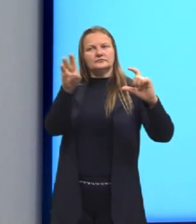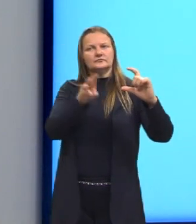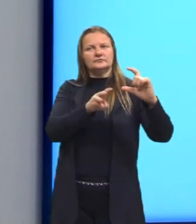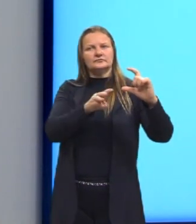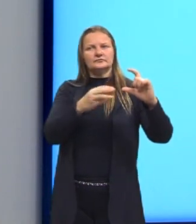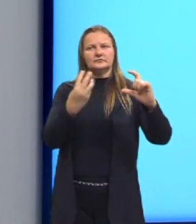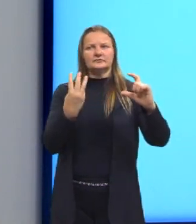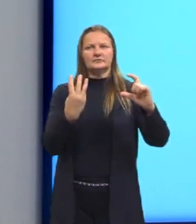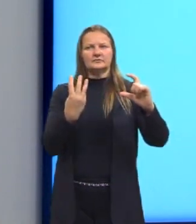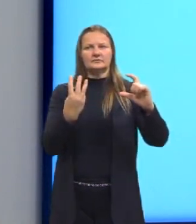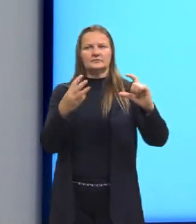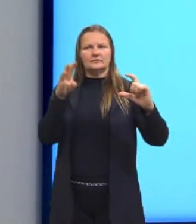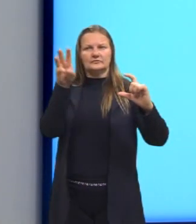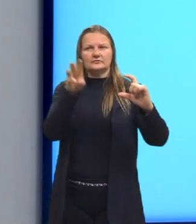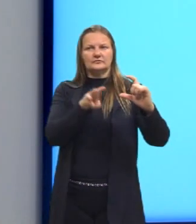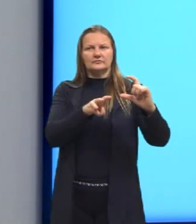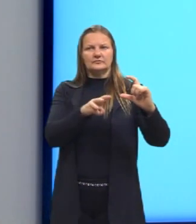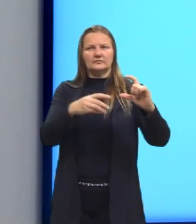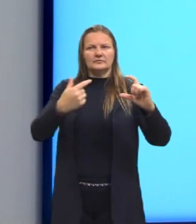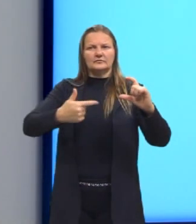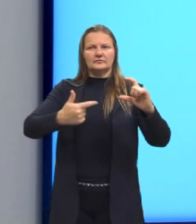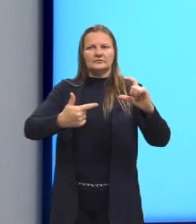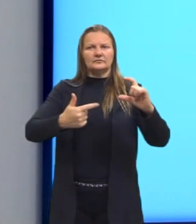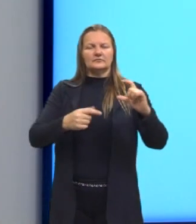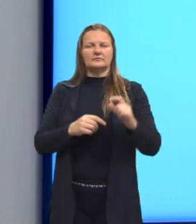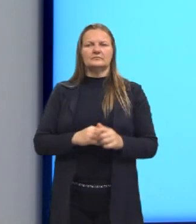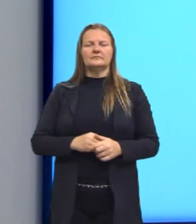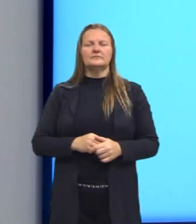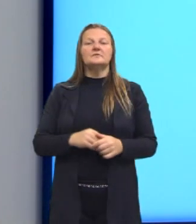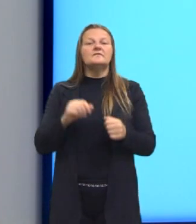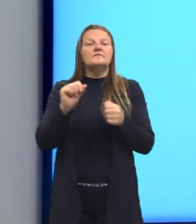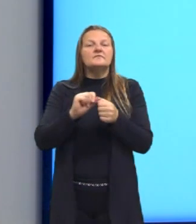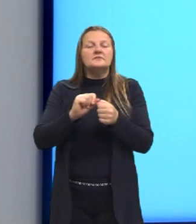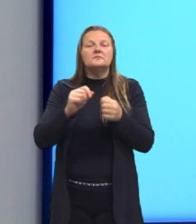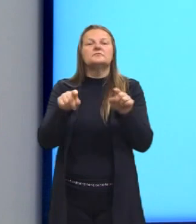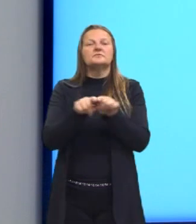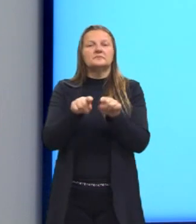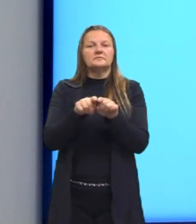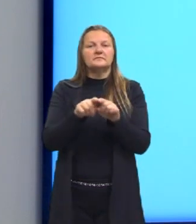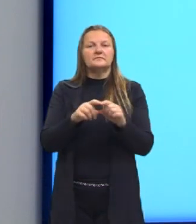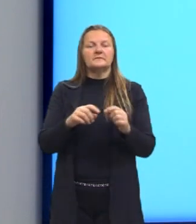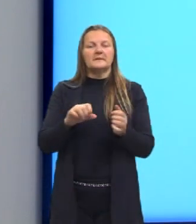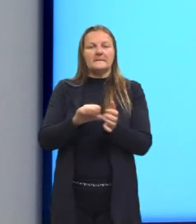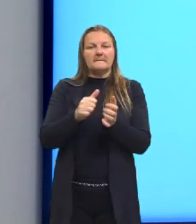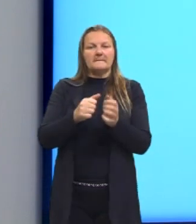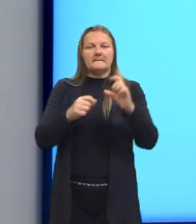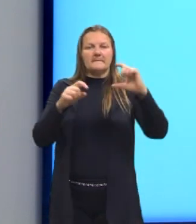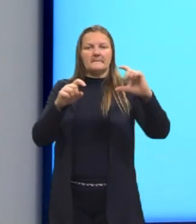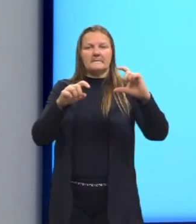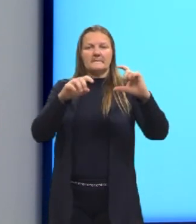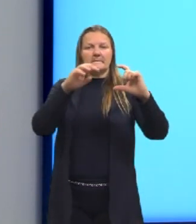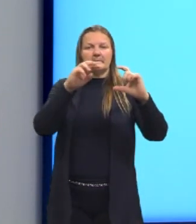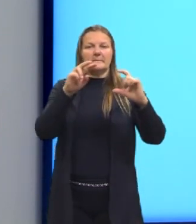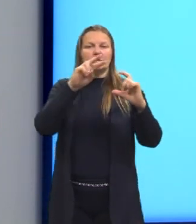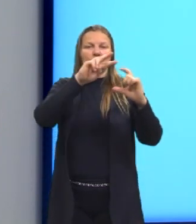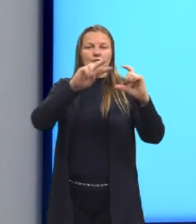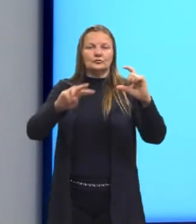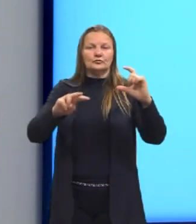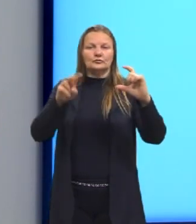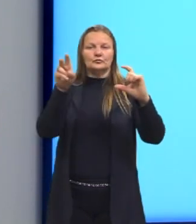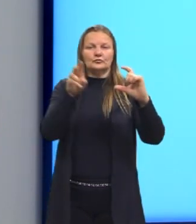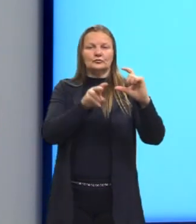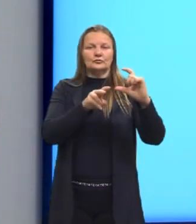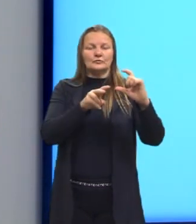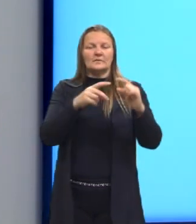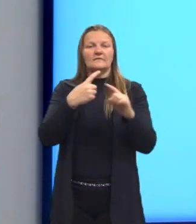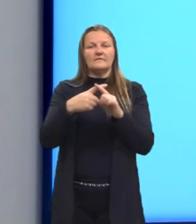diagonais secundárias. Assim como nós fizemos ali na matriz de ordem 2, multiplicando os termos,